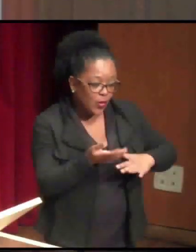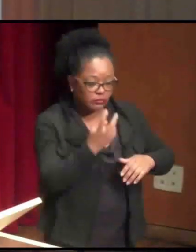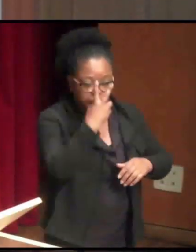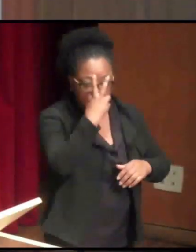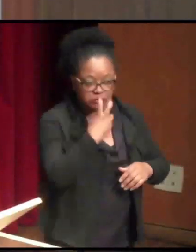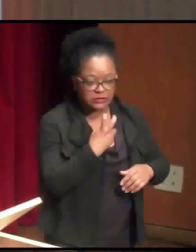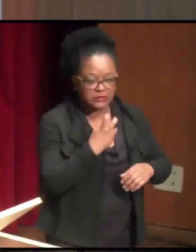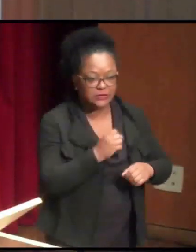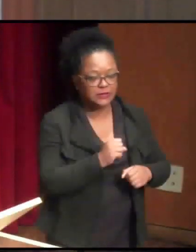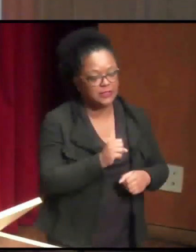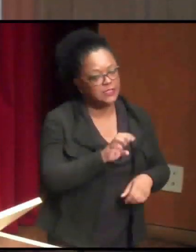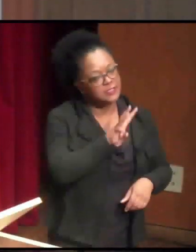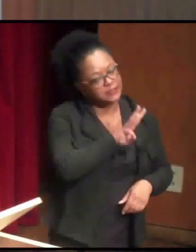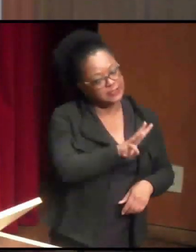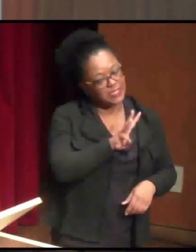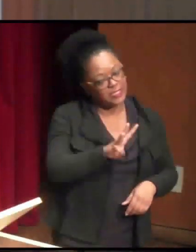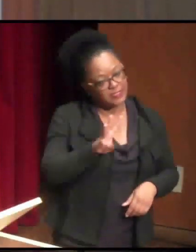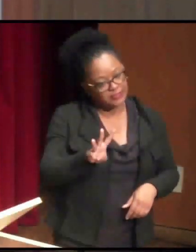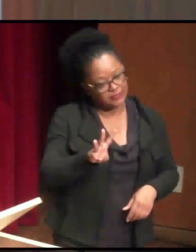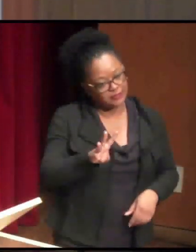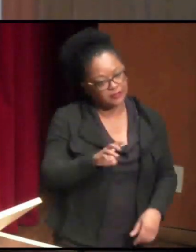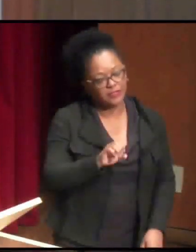Entra no site